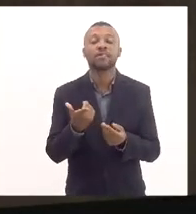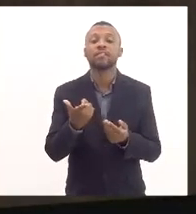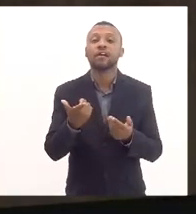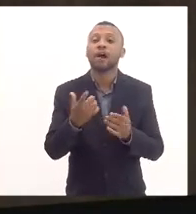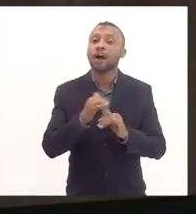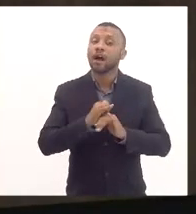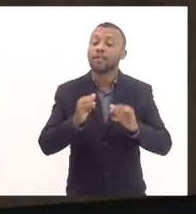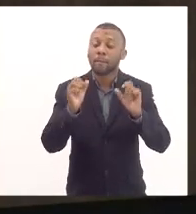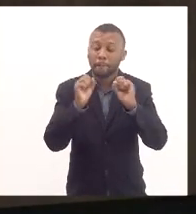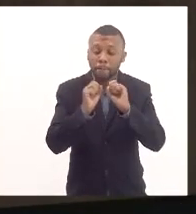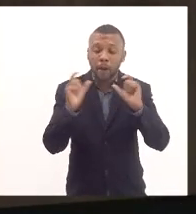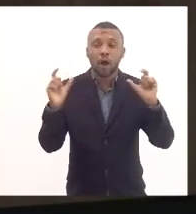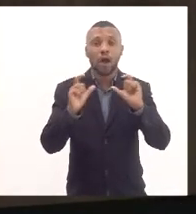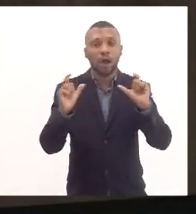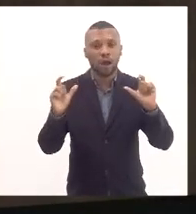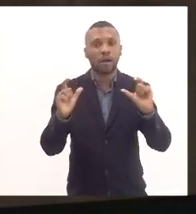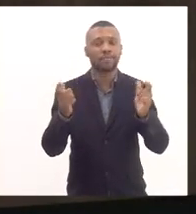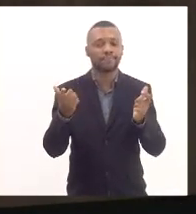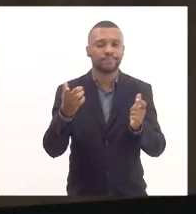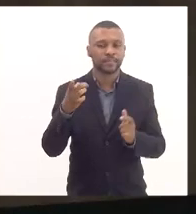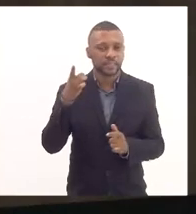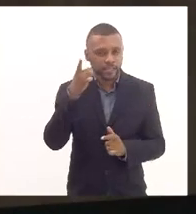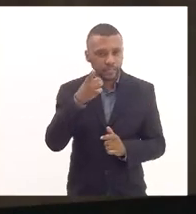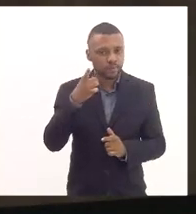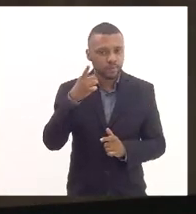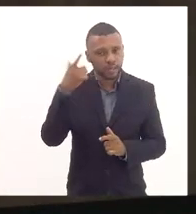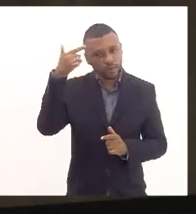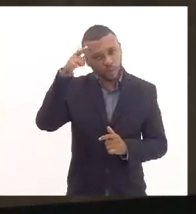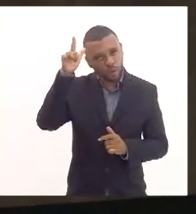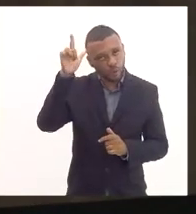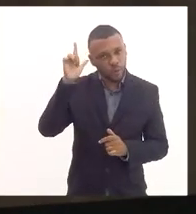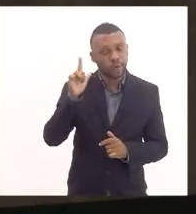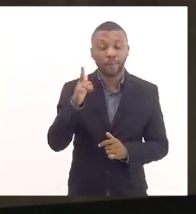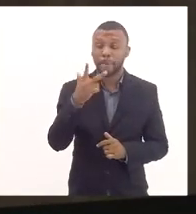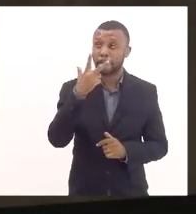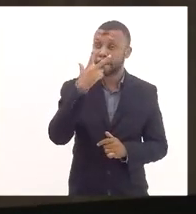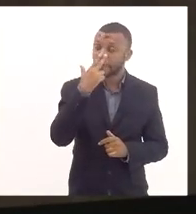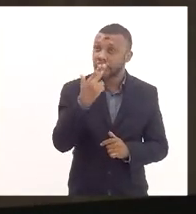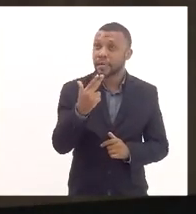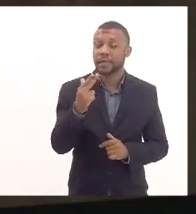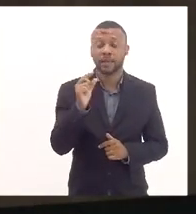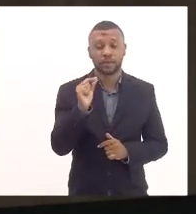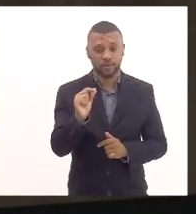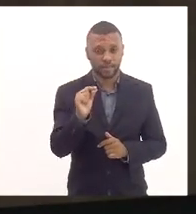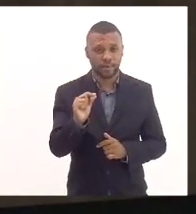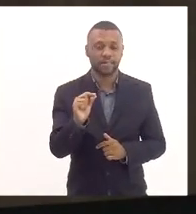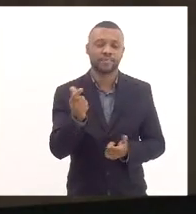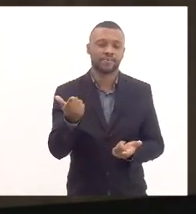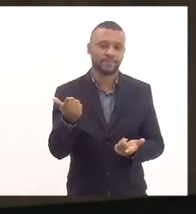chama atenção aqui e fazer um caixão e Deputado Luiz Paulo só me engano